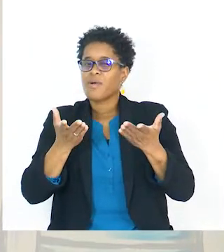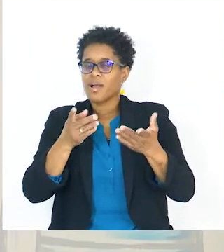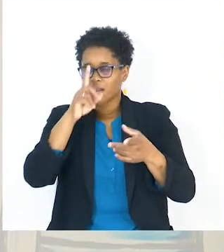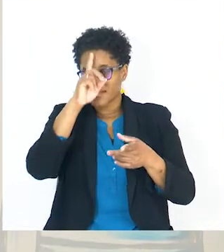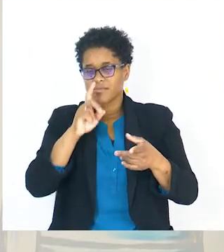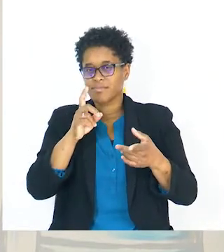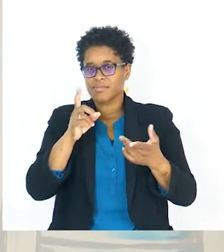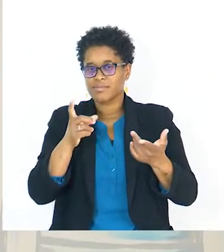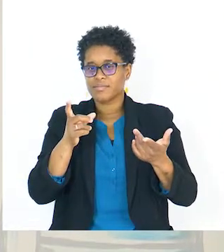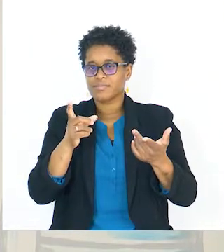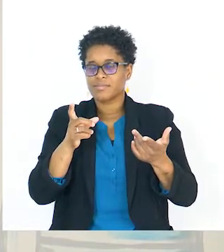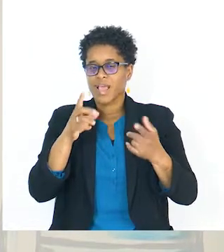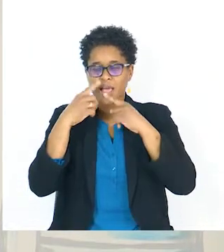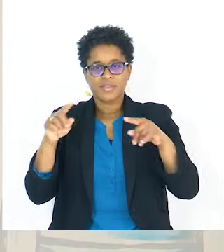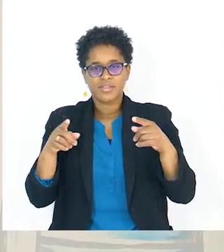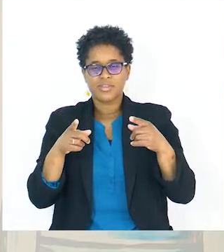na loja do